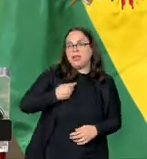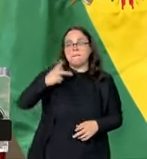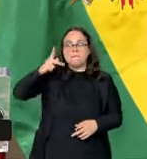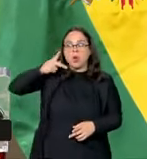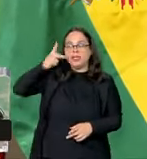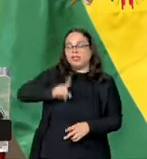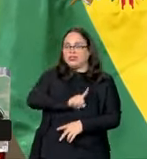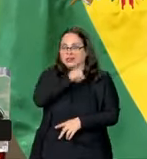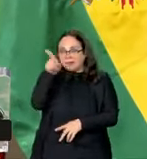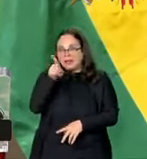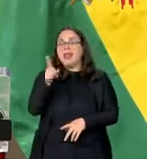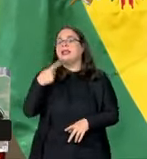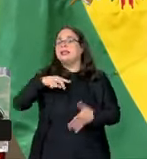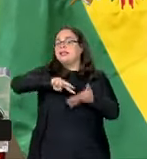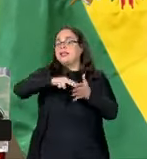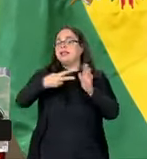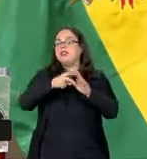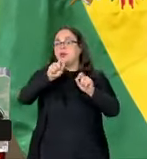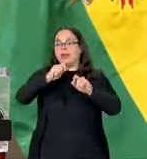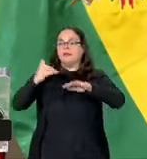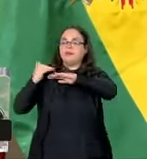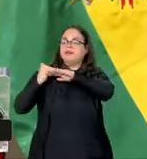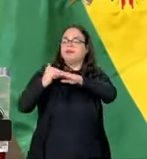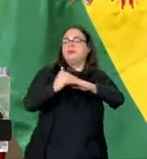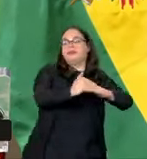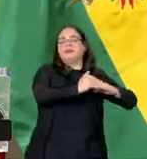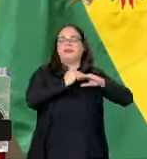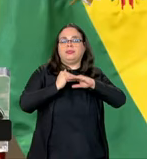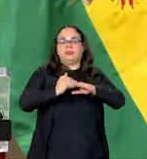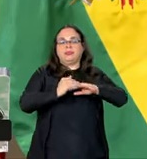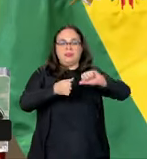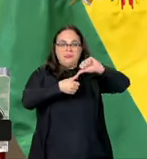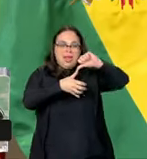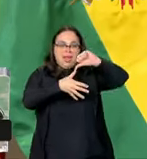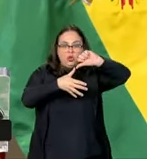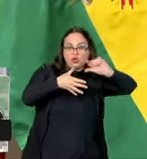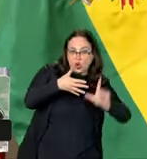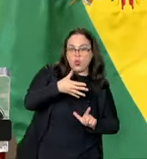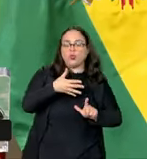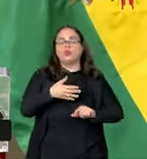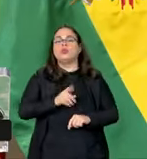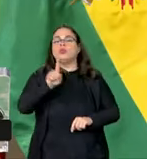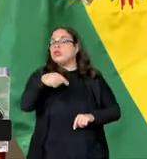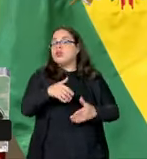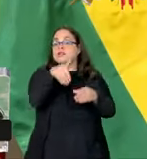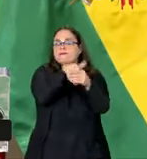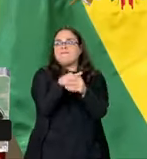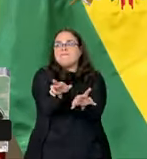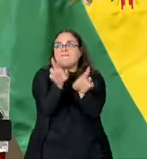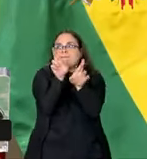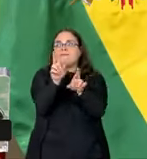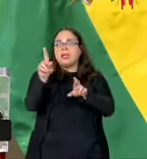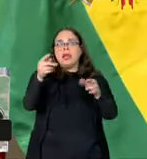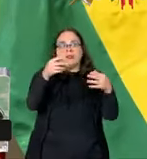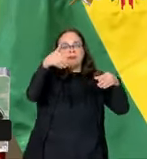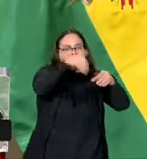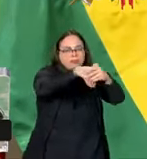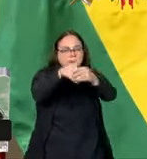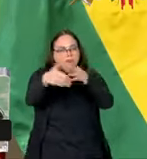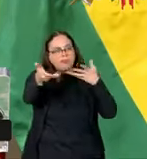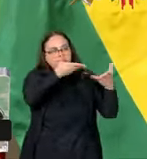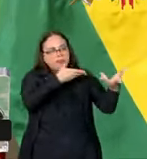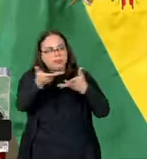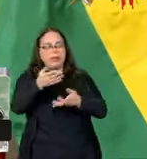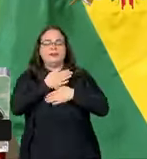estabilidade para toda a América do Sul. Por isso, fazemos votos de que as eleições transcorram de forma